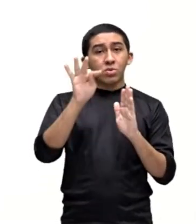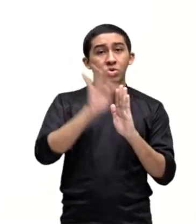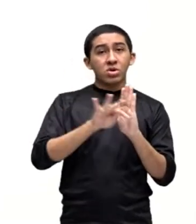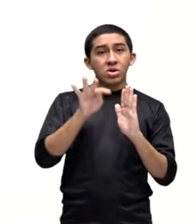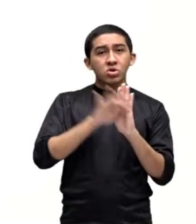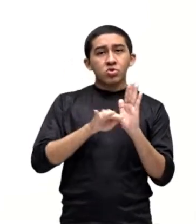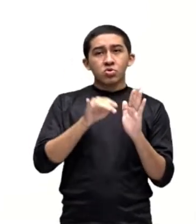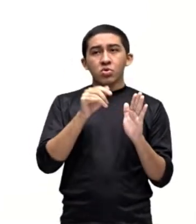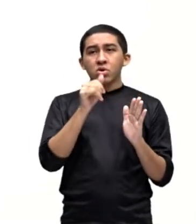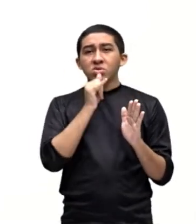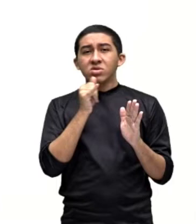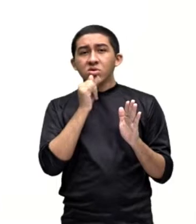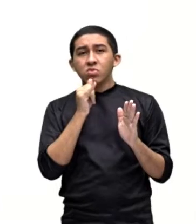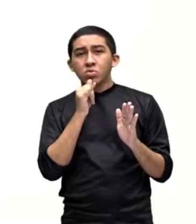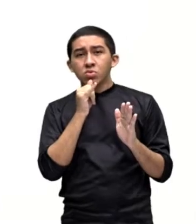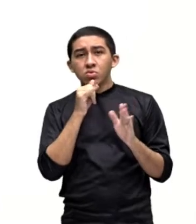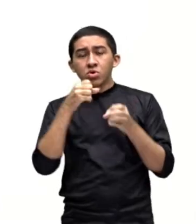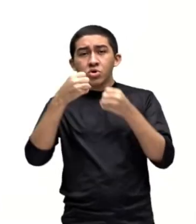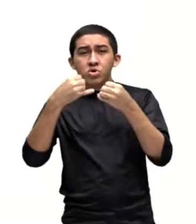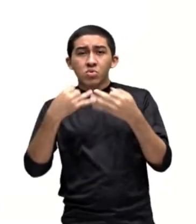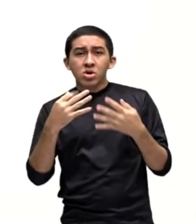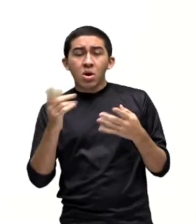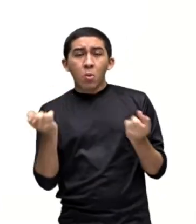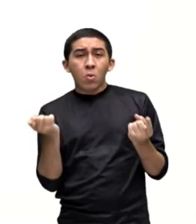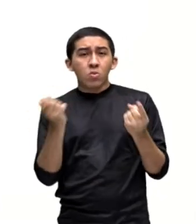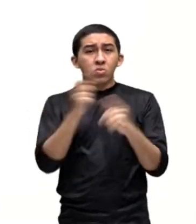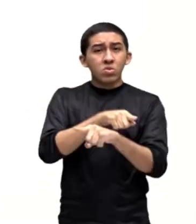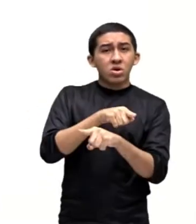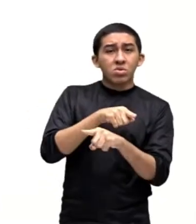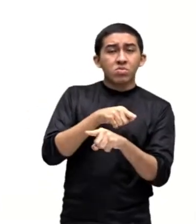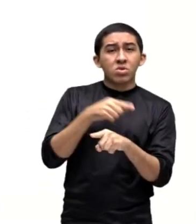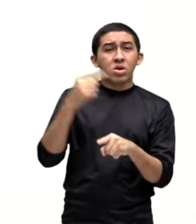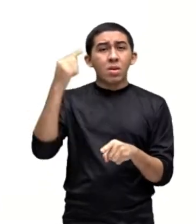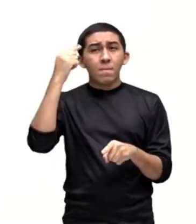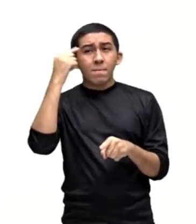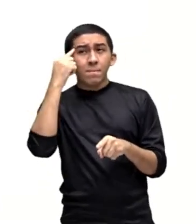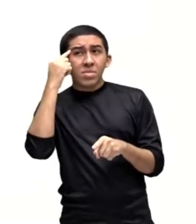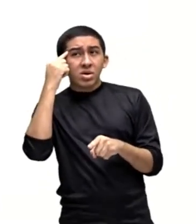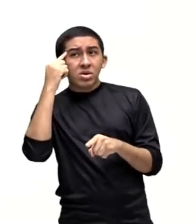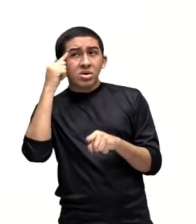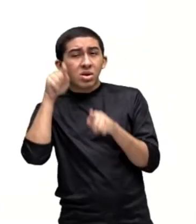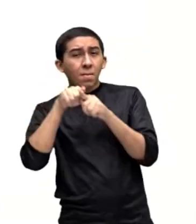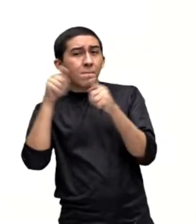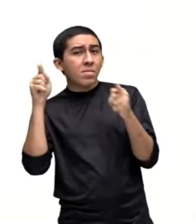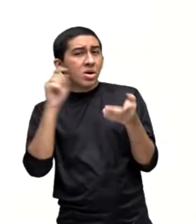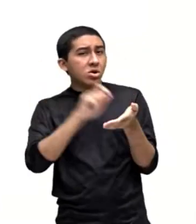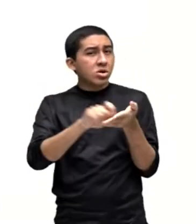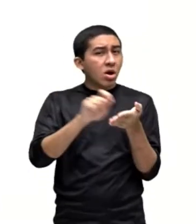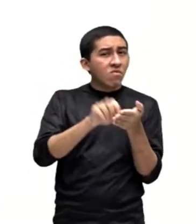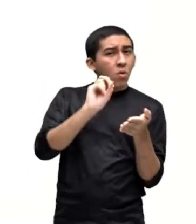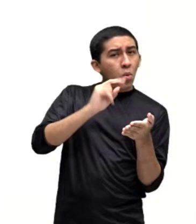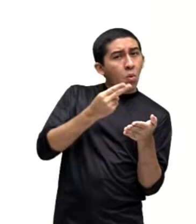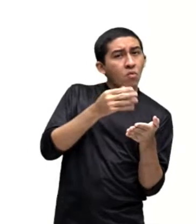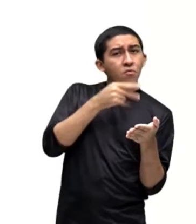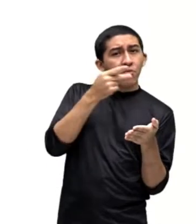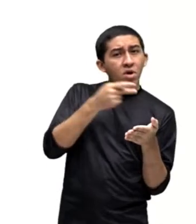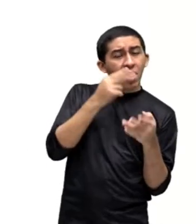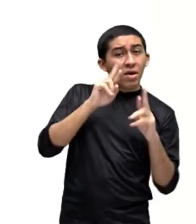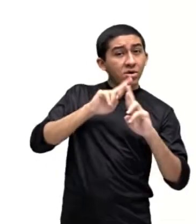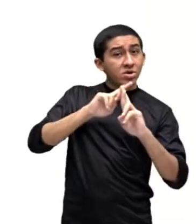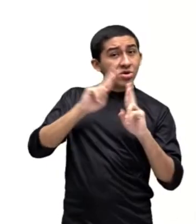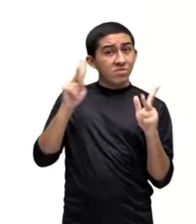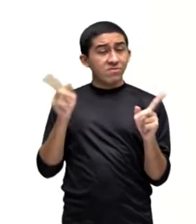contrário daquilo que realmente pensamos, né? Então, quando falamos, quando dizemos, quando escrevemos o